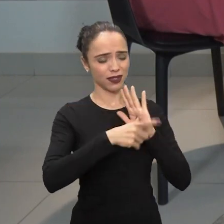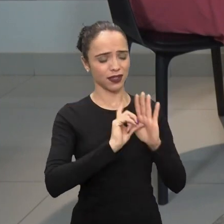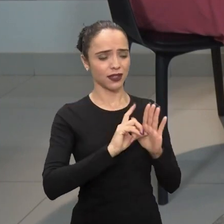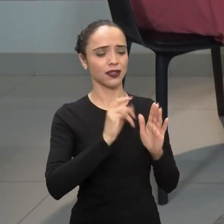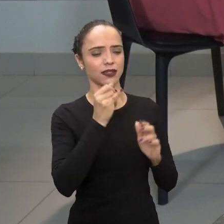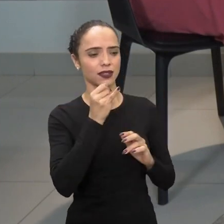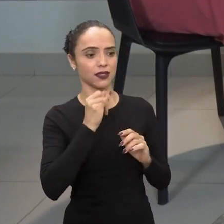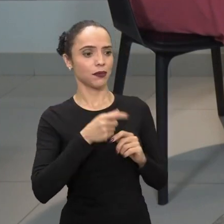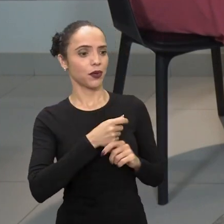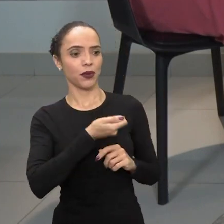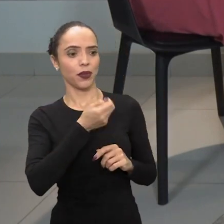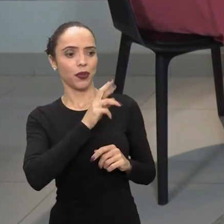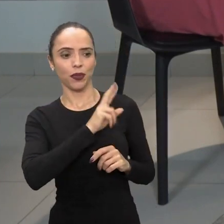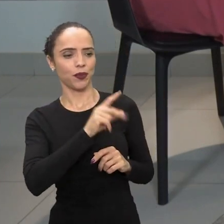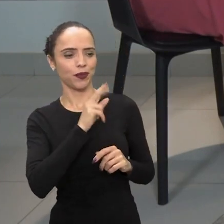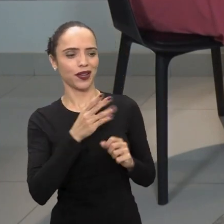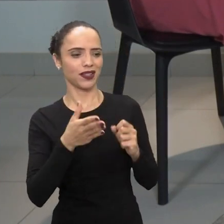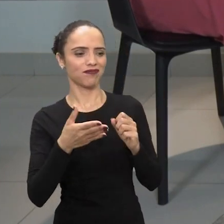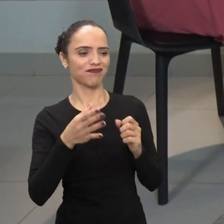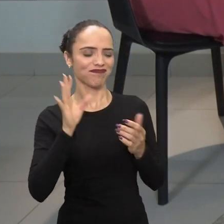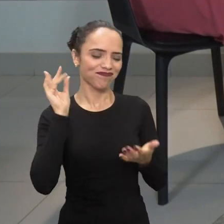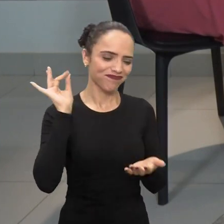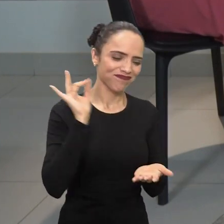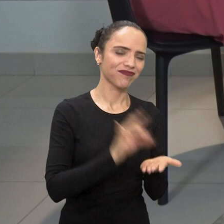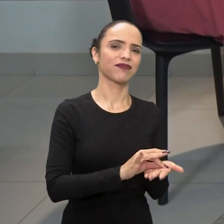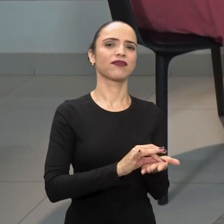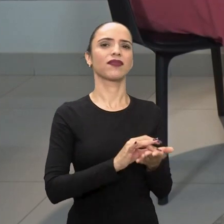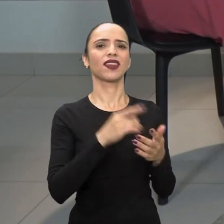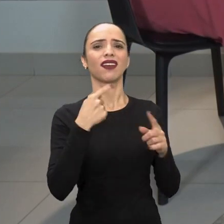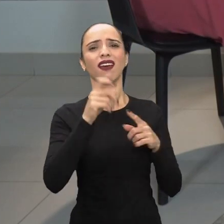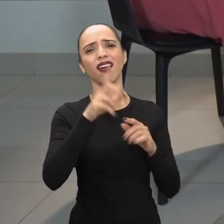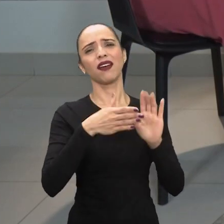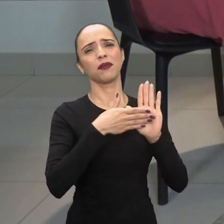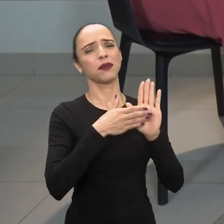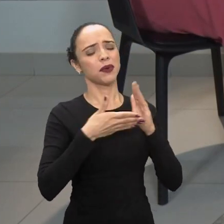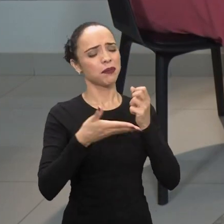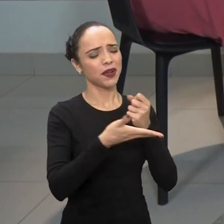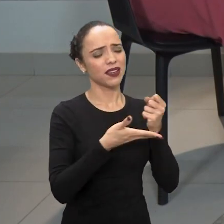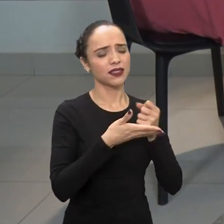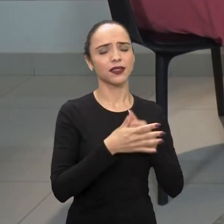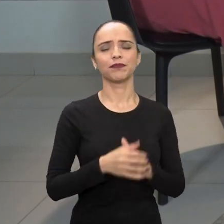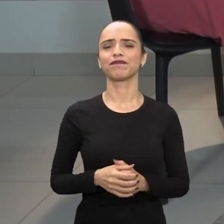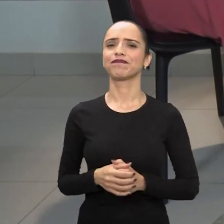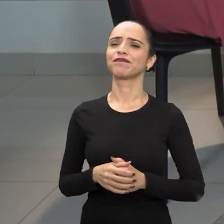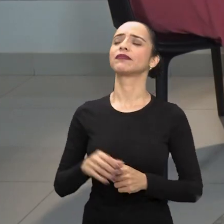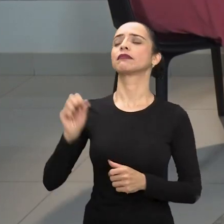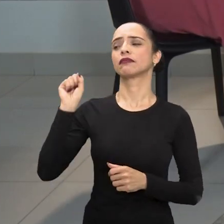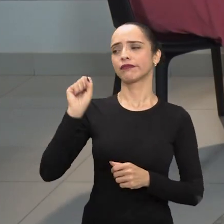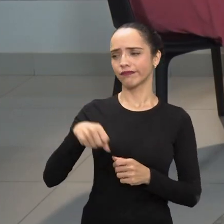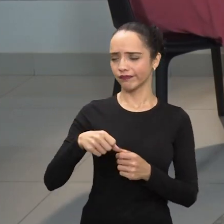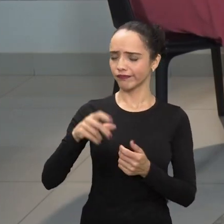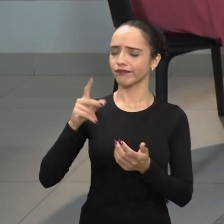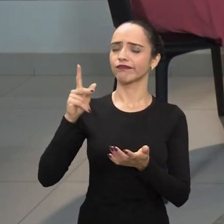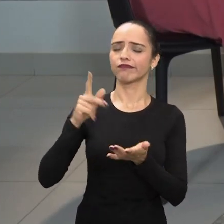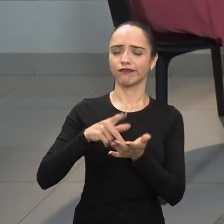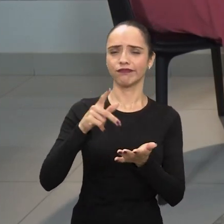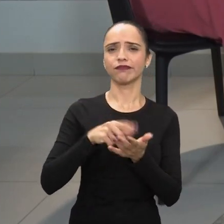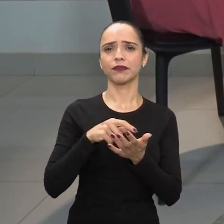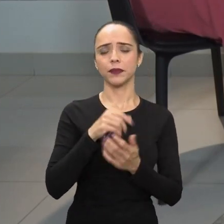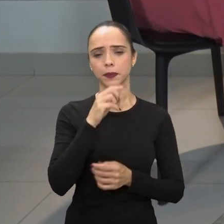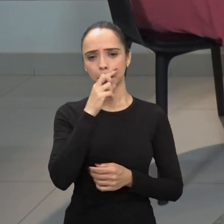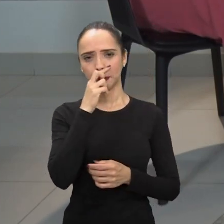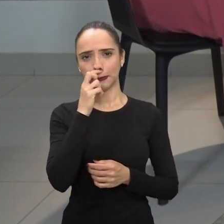não vão ao cerne dos reais problemas que a gente pode encontrar dentro dos presídios professora sim é verdade eu acho que